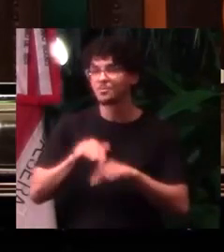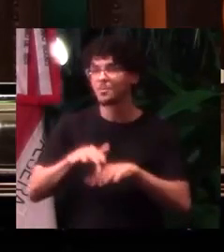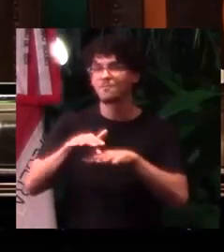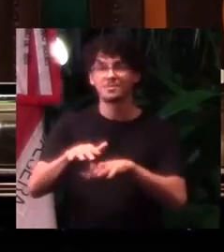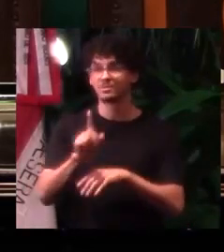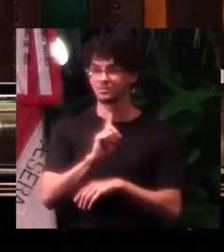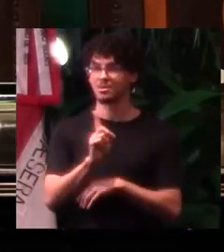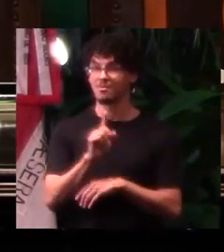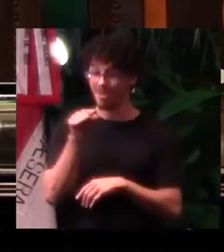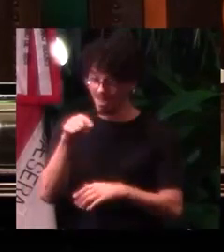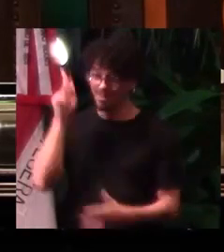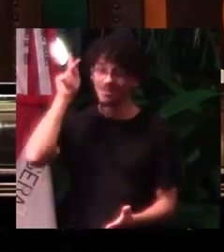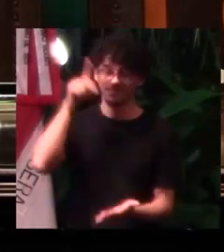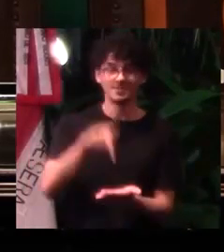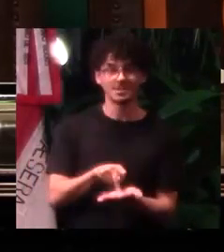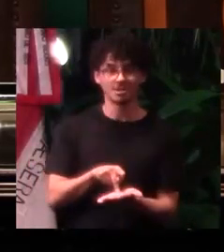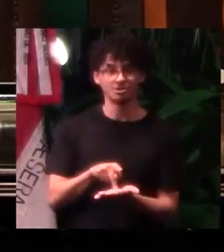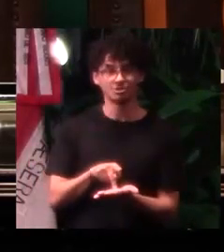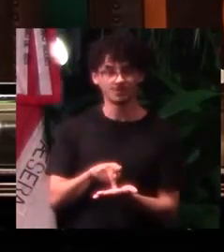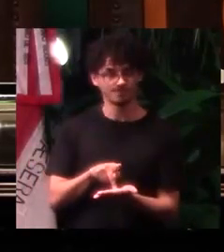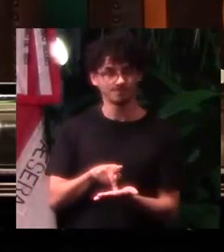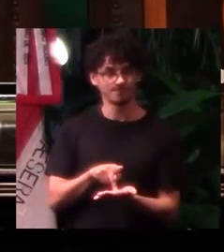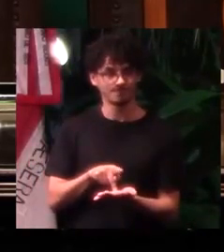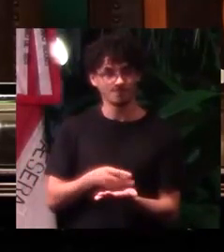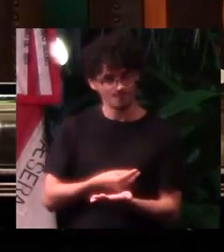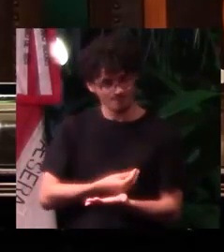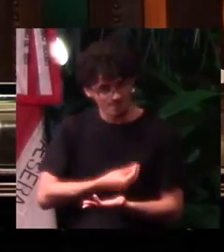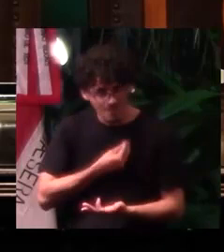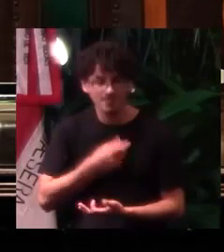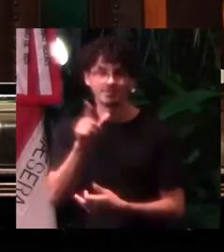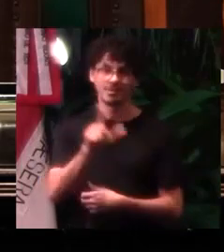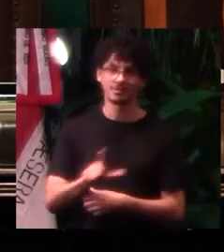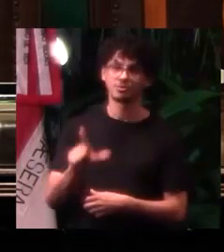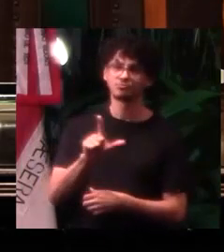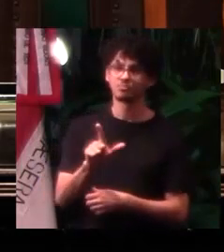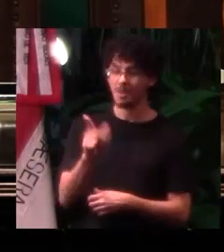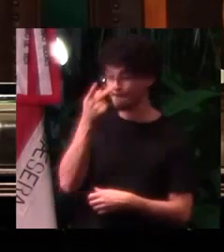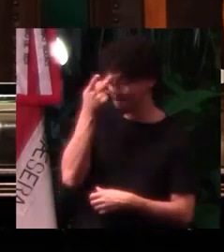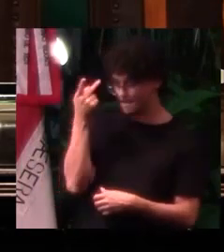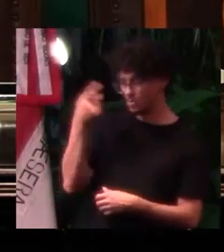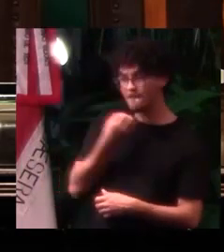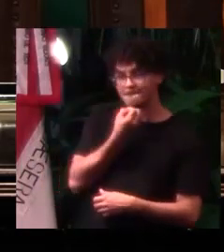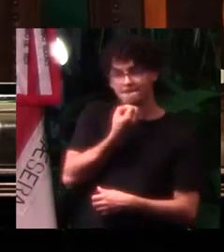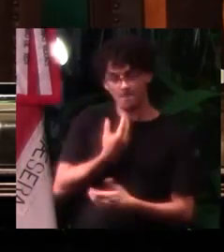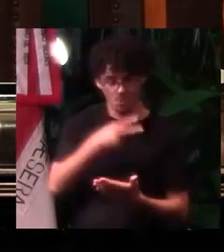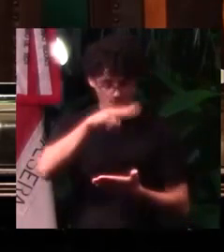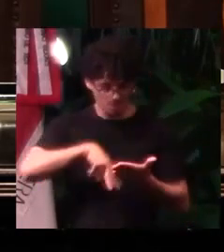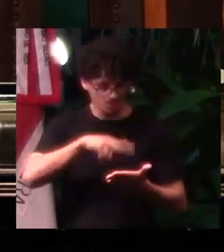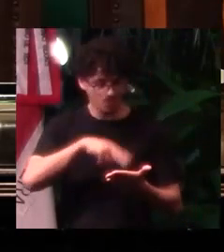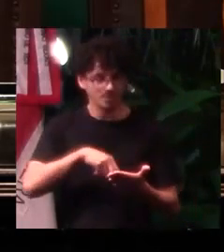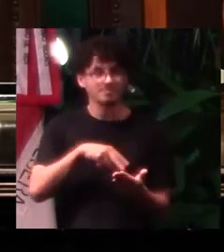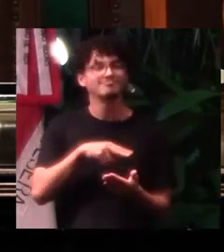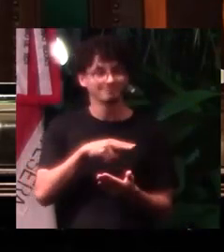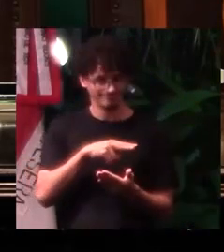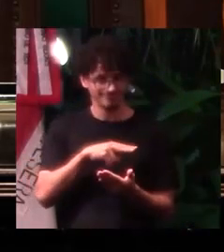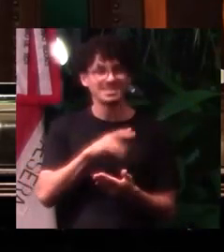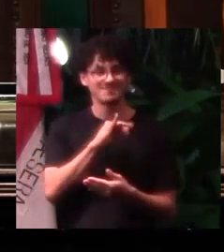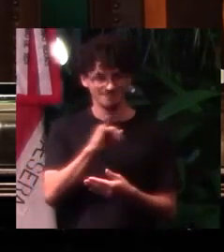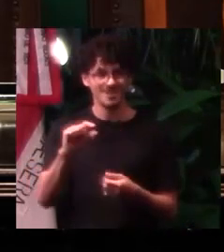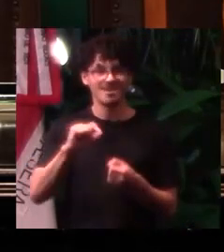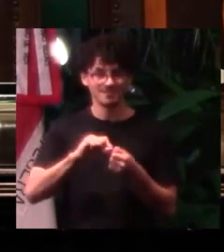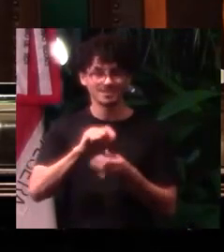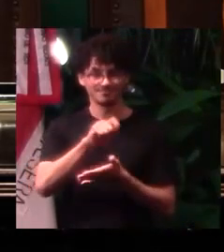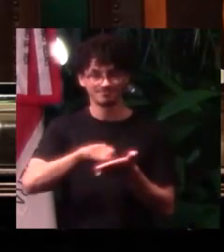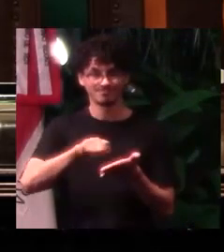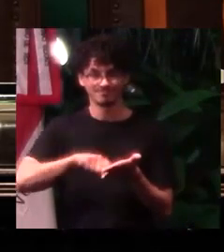uma realidade muito viva da literatura. O bom leitor, ele se torna um autor. Né? O